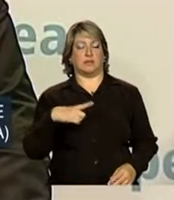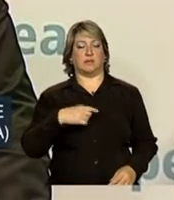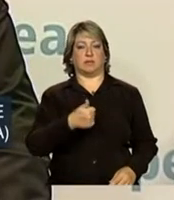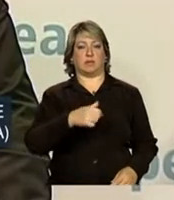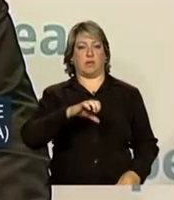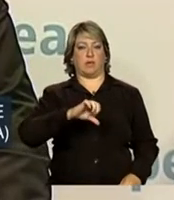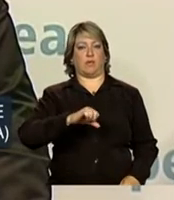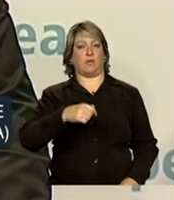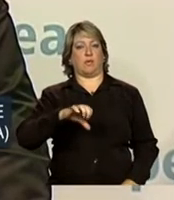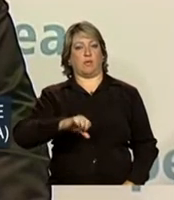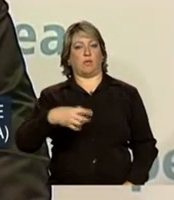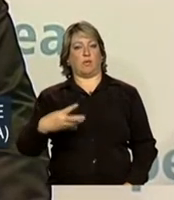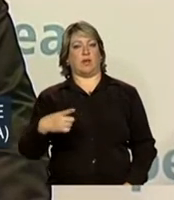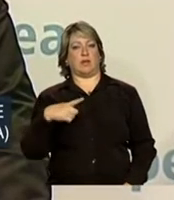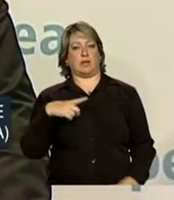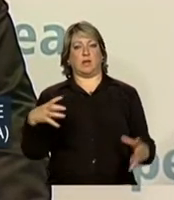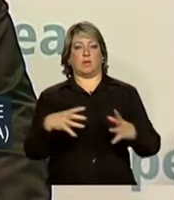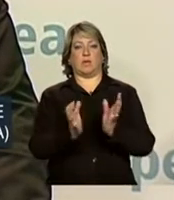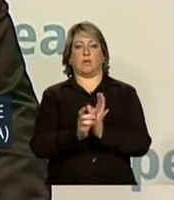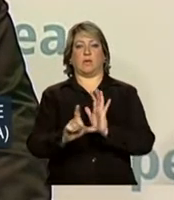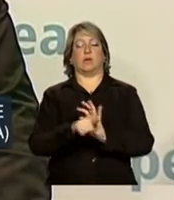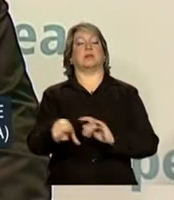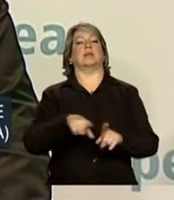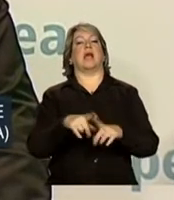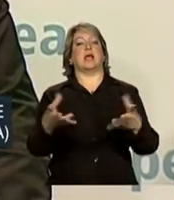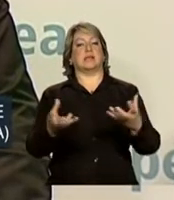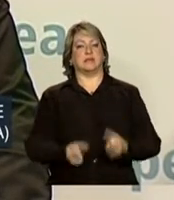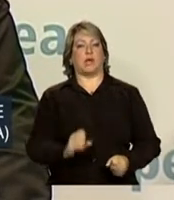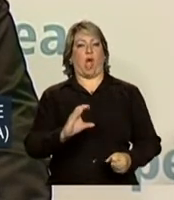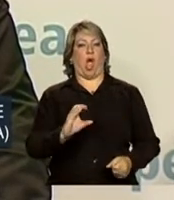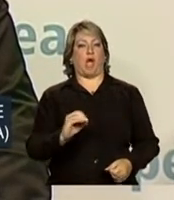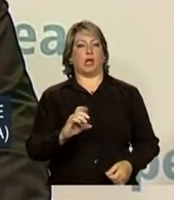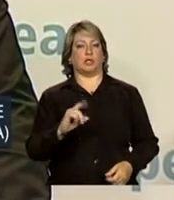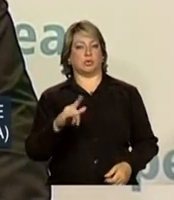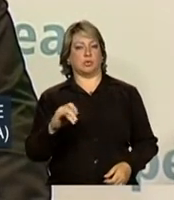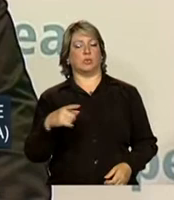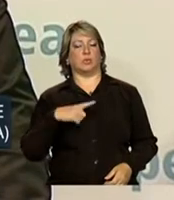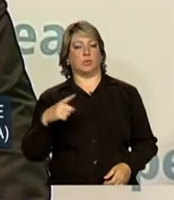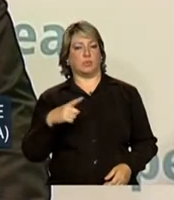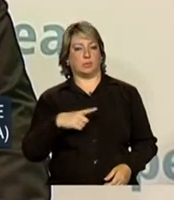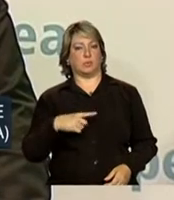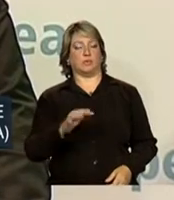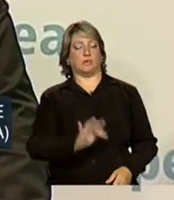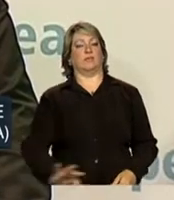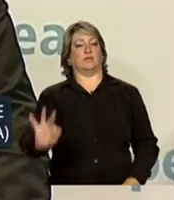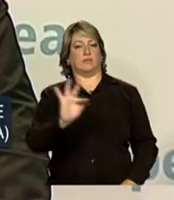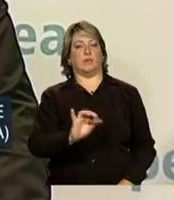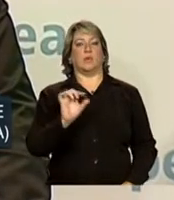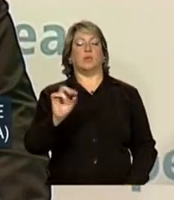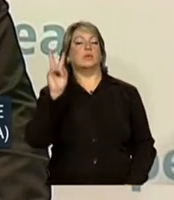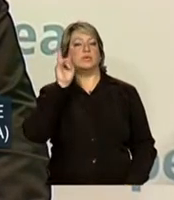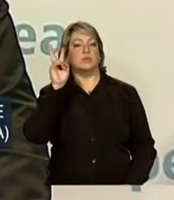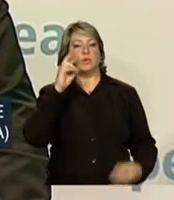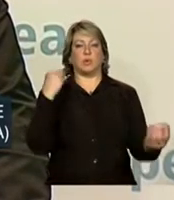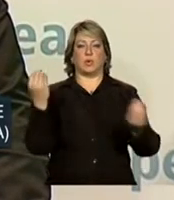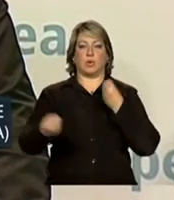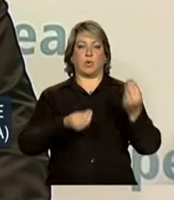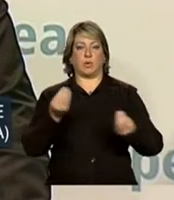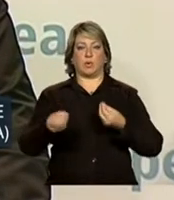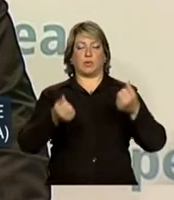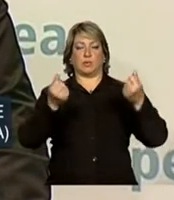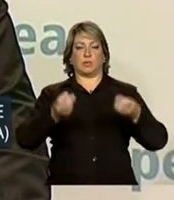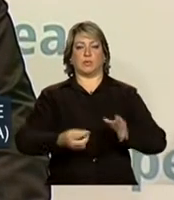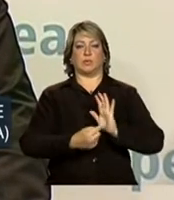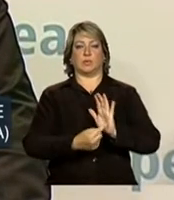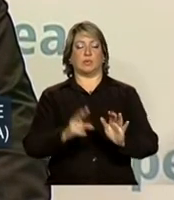de 1994. E também aderiu ao Código de Conduta da Alta Administração Federal, de que trata a Exposição de